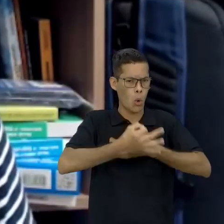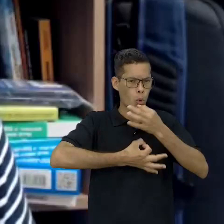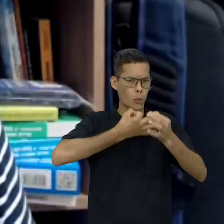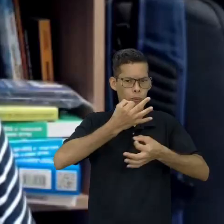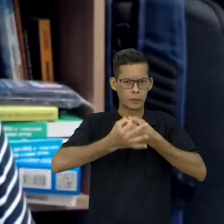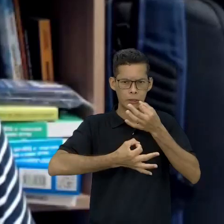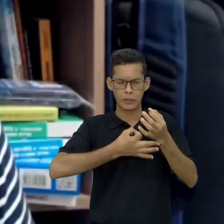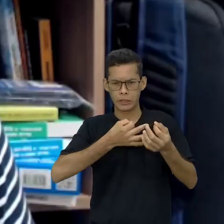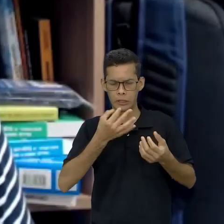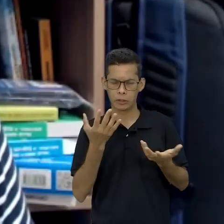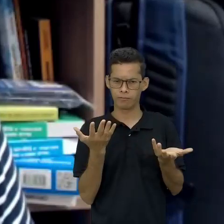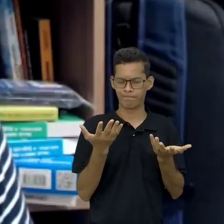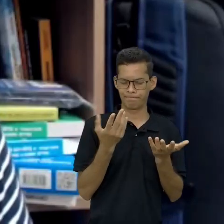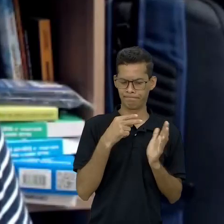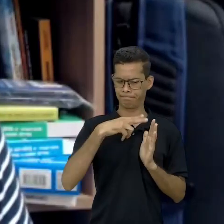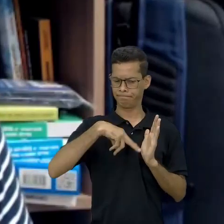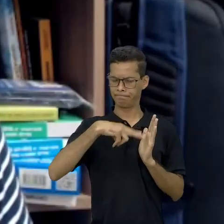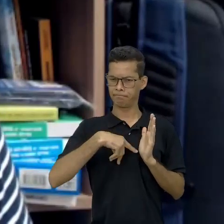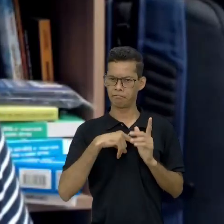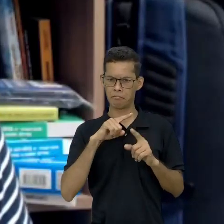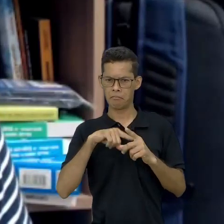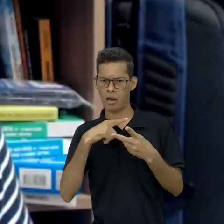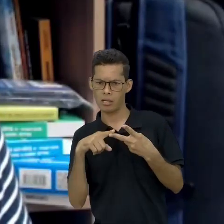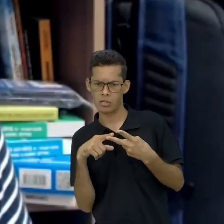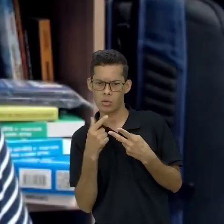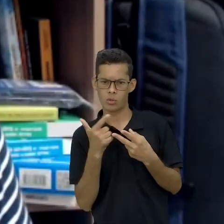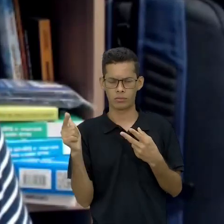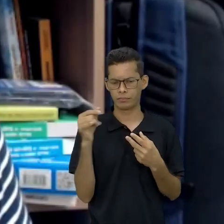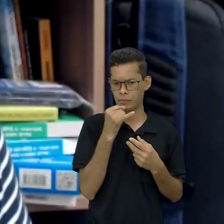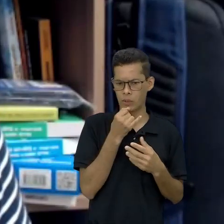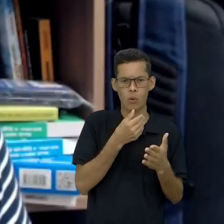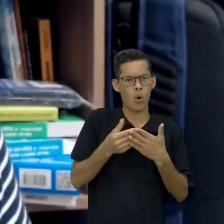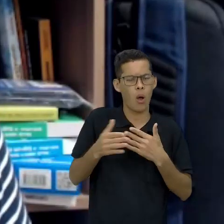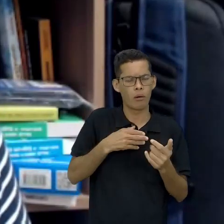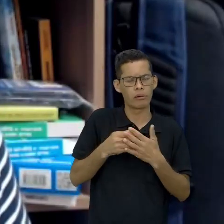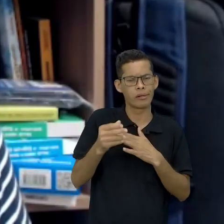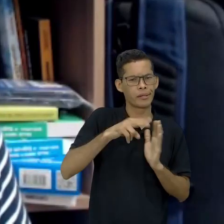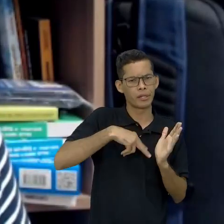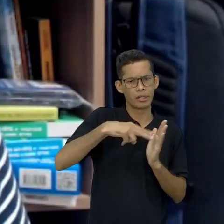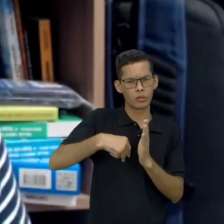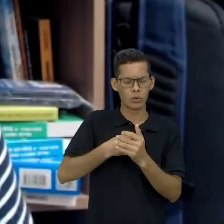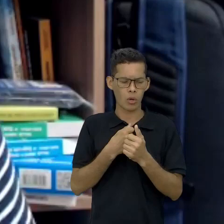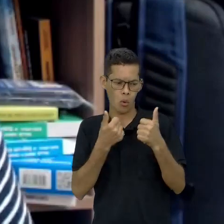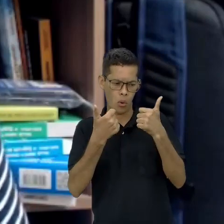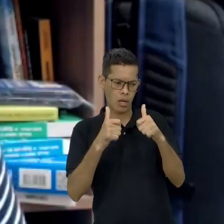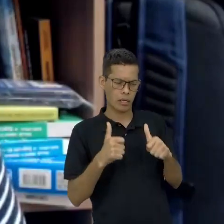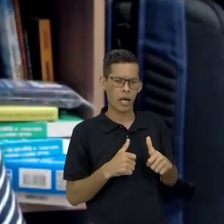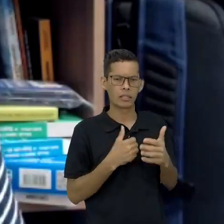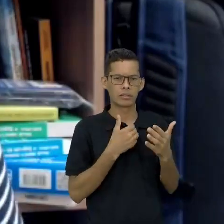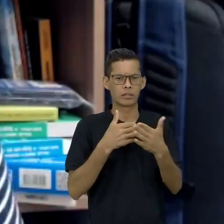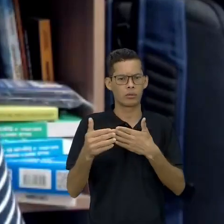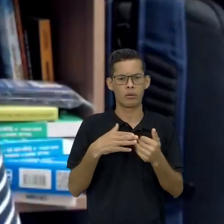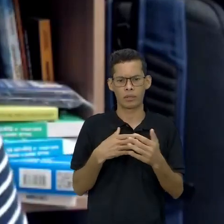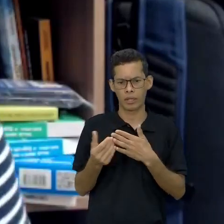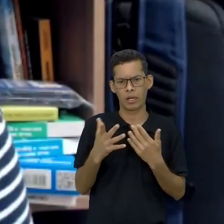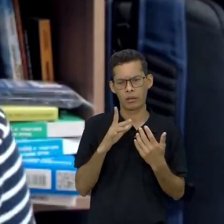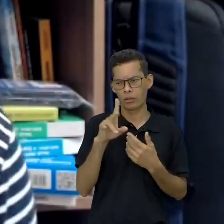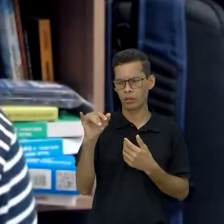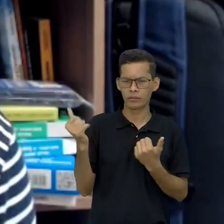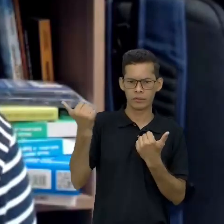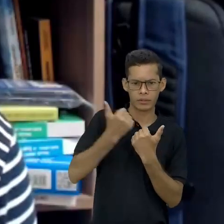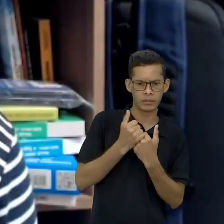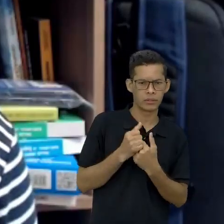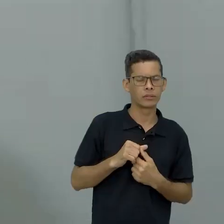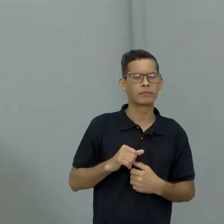quanto não somente a ler, né? Qualquer tipo de leitura ou qualquer análise que for. Passo a palavra para